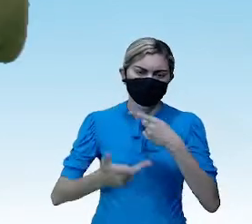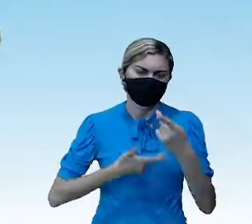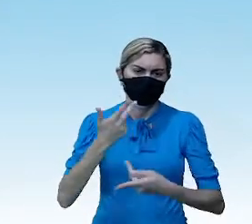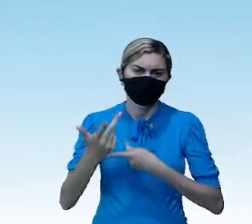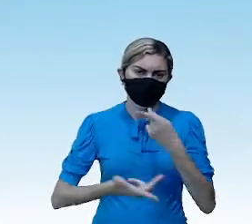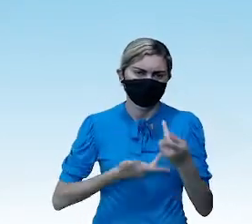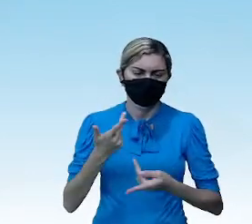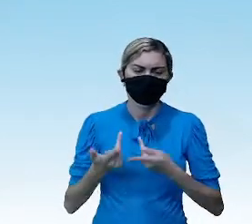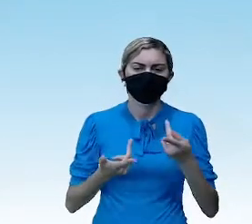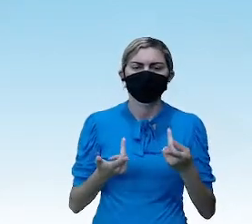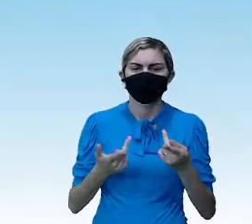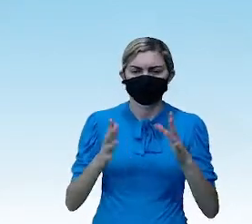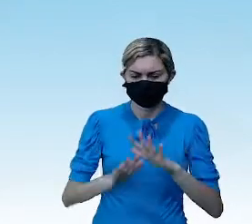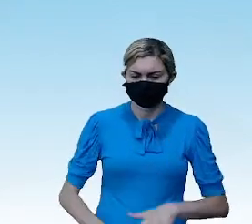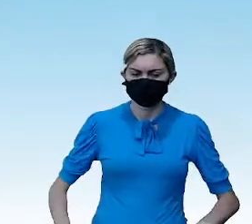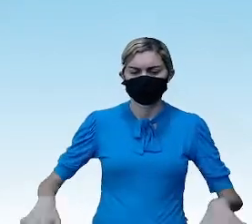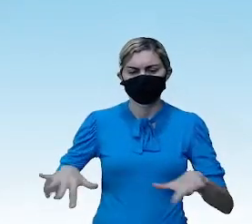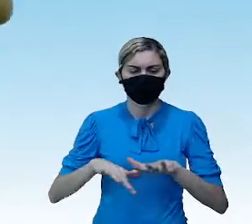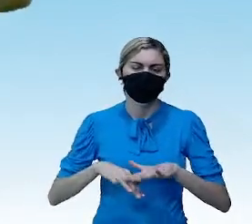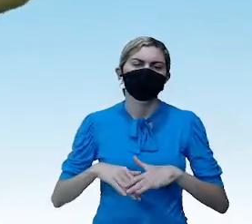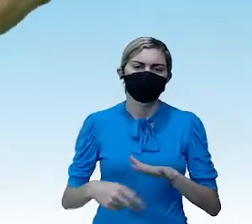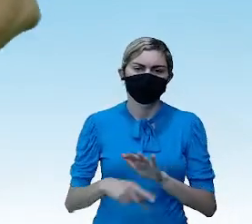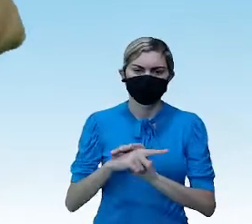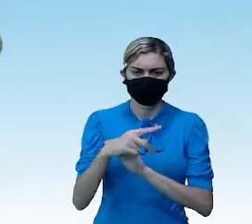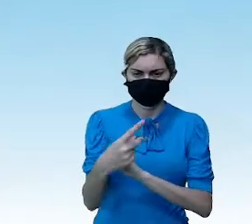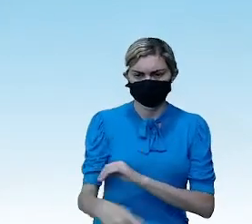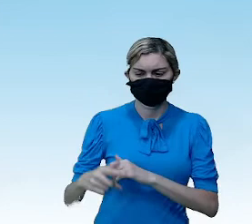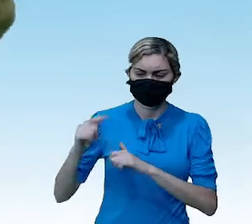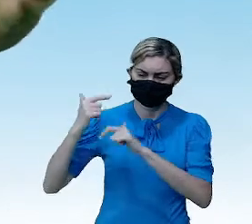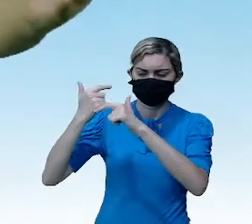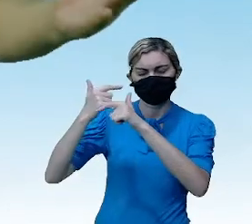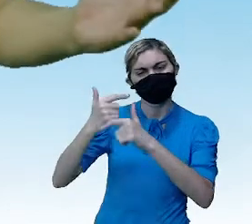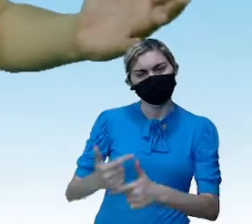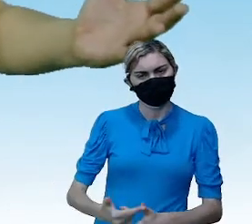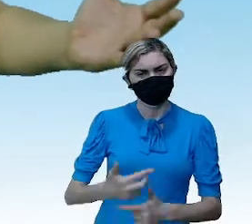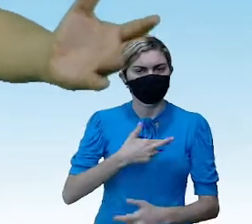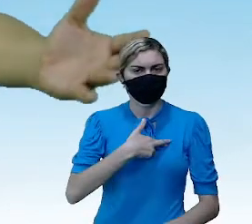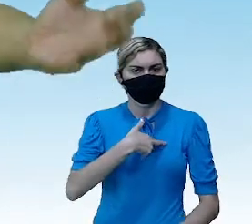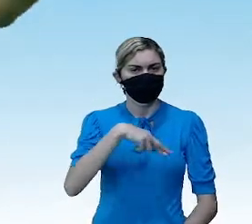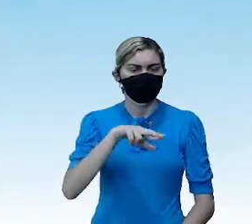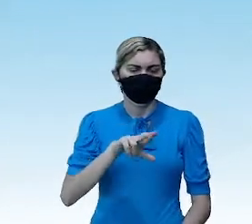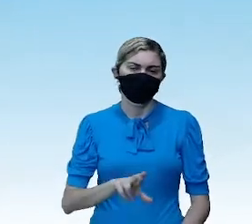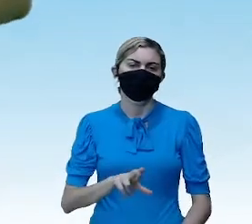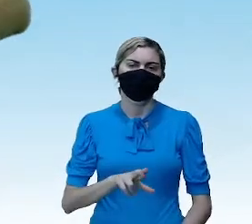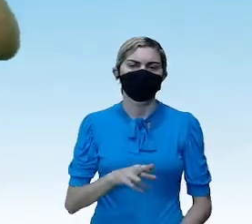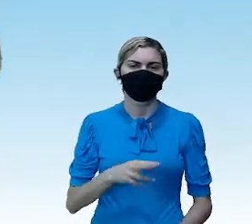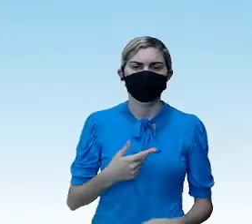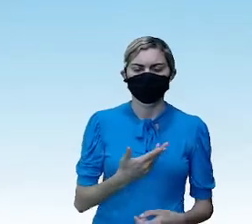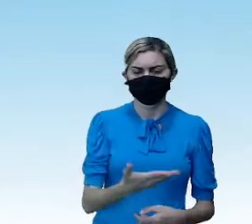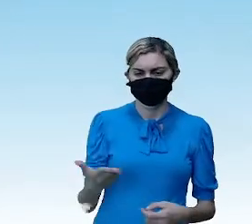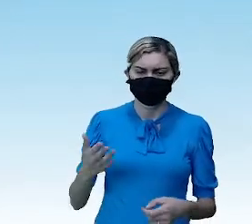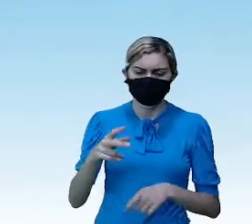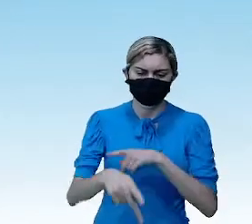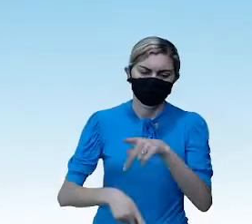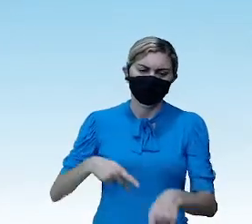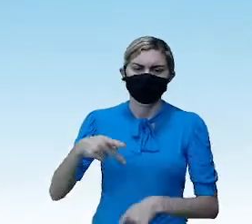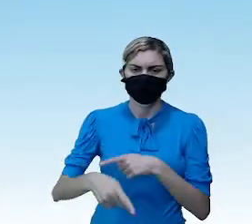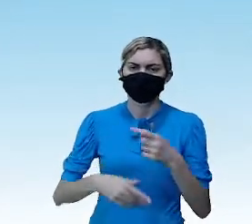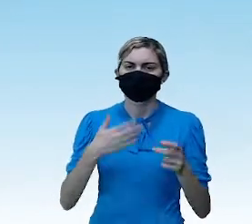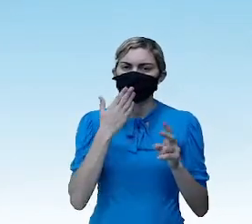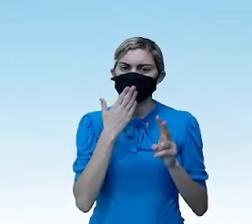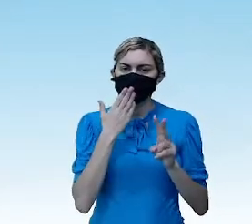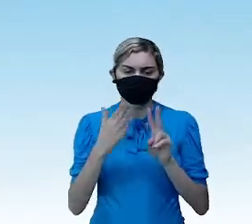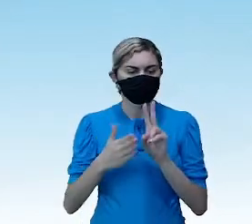de forma geral, ela cabe para as tradições religiosas. No caso dos povos indígenas, como